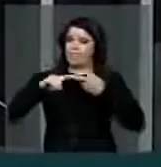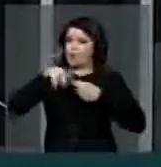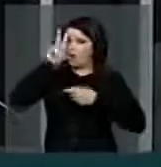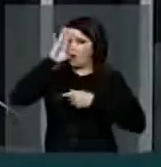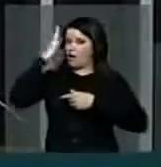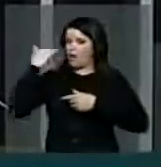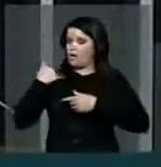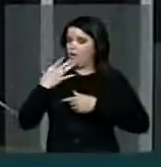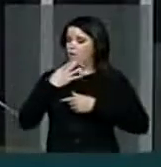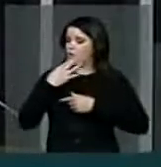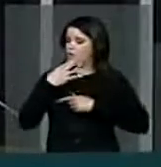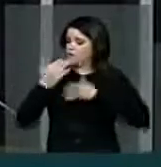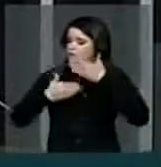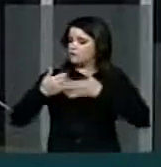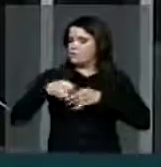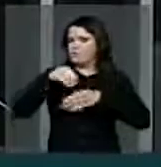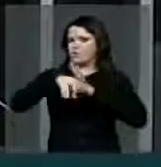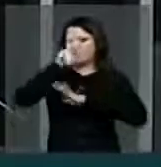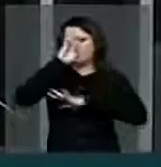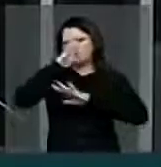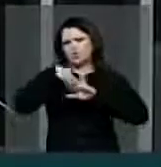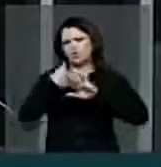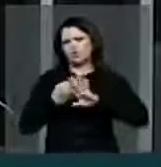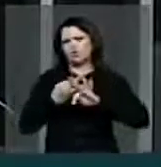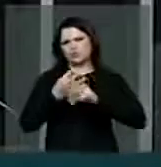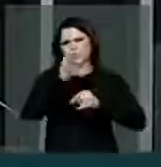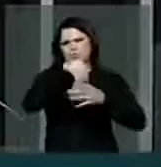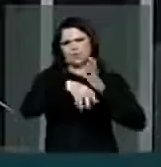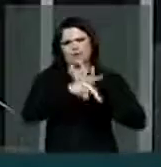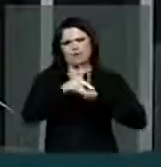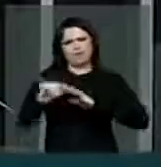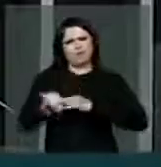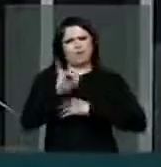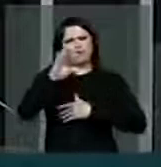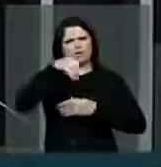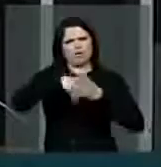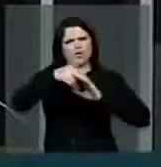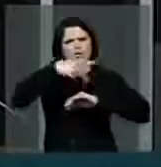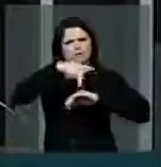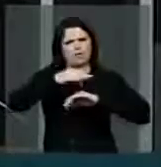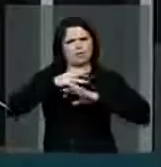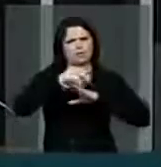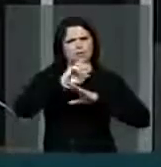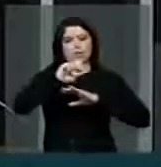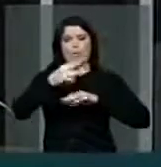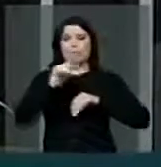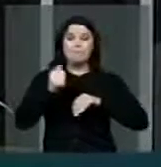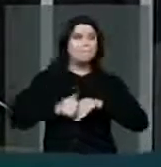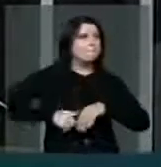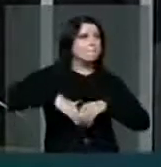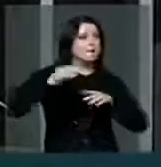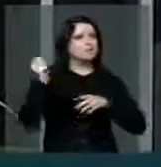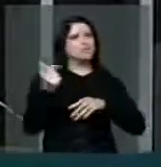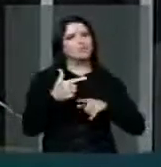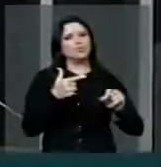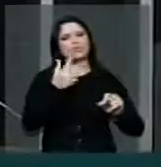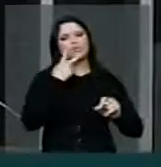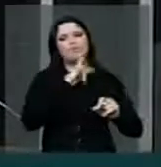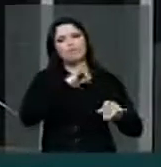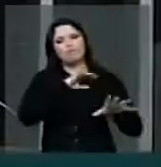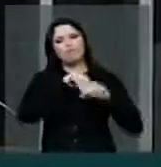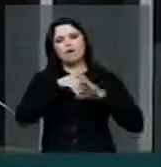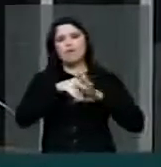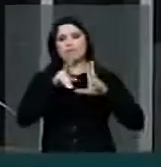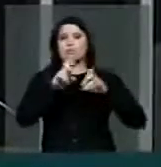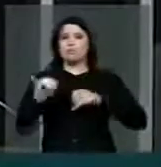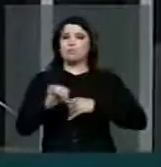e o conhecimento da própria história são patrimônios preciosos de uma nação, ou mais do que isso, formam